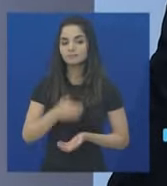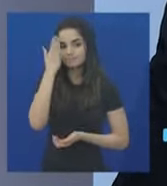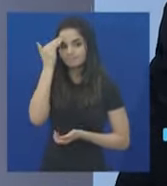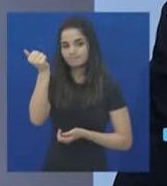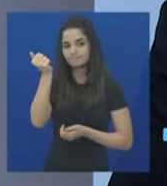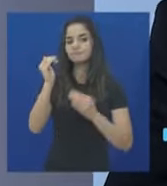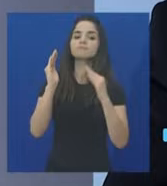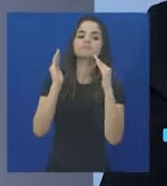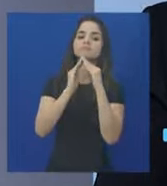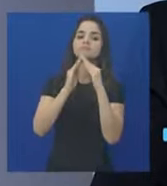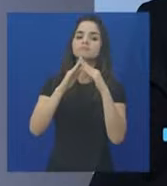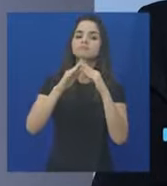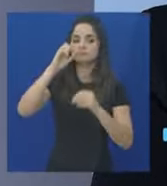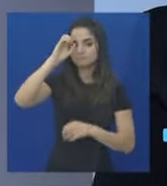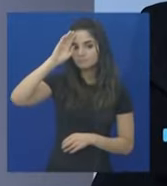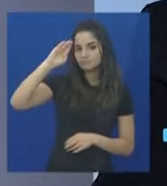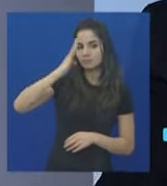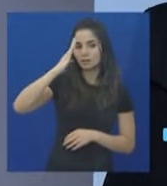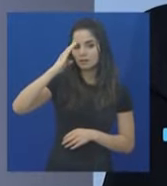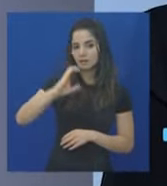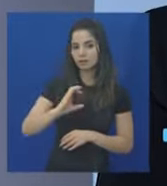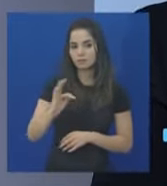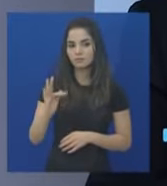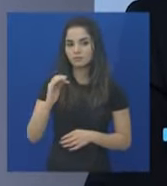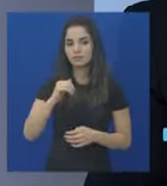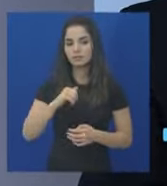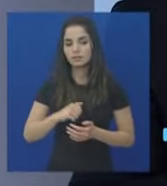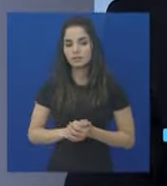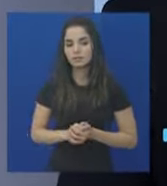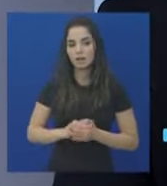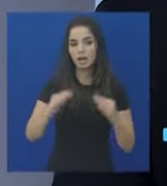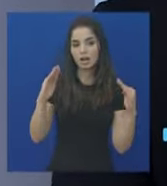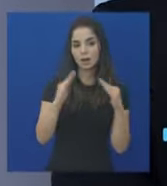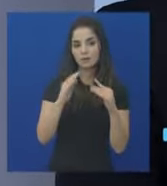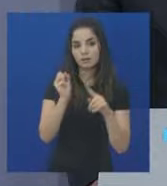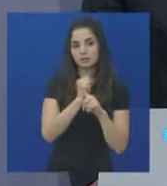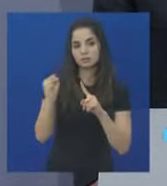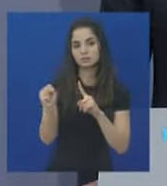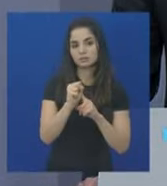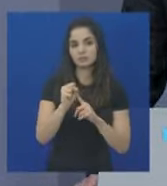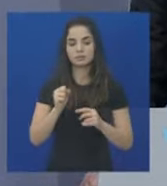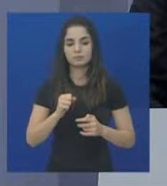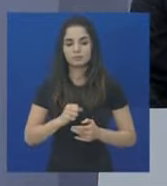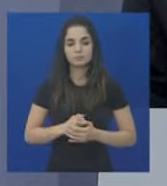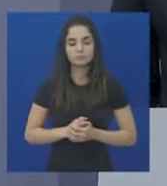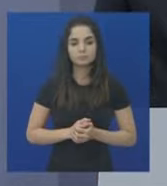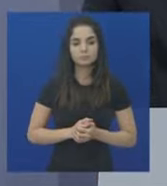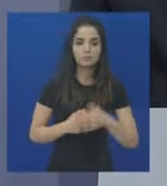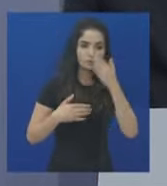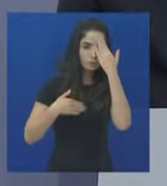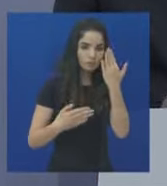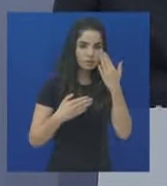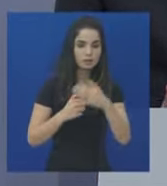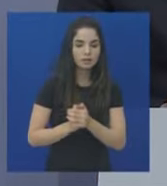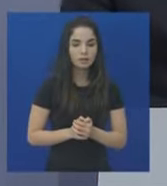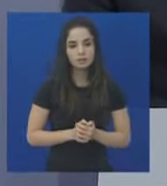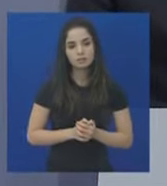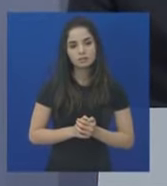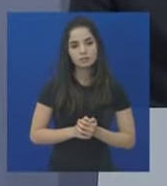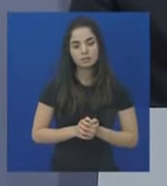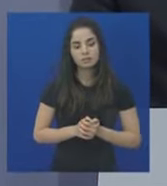tem que ser prioridade, principalmente na questão da habitação social. Obrigado, candidato. E seguindo o nosso